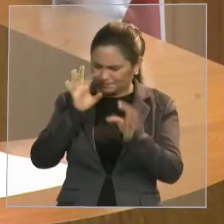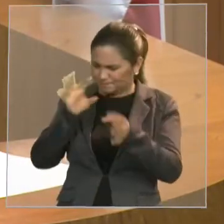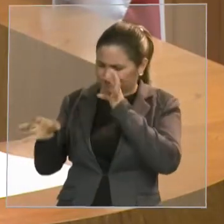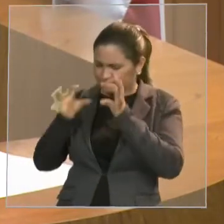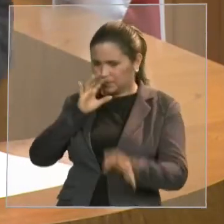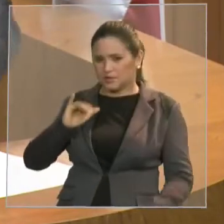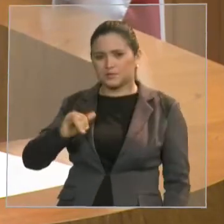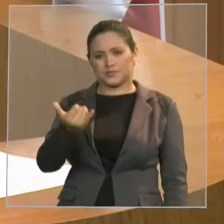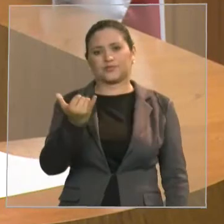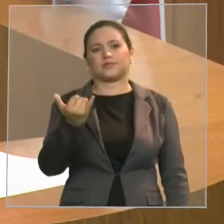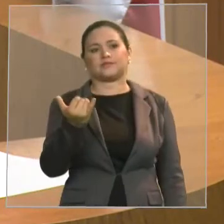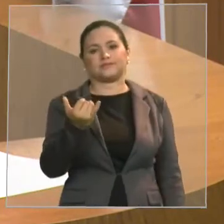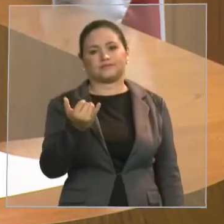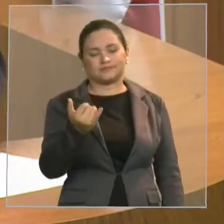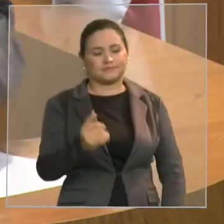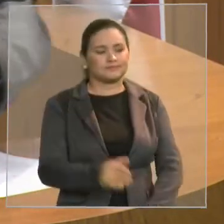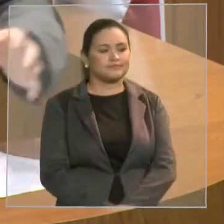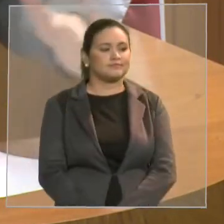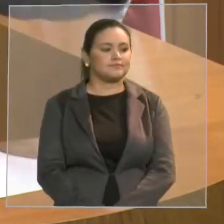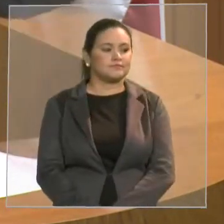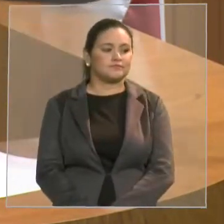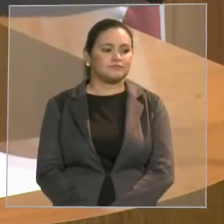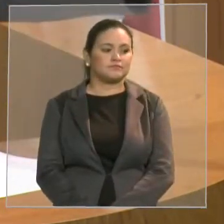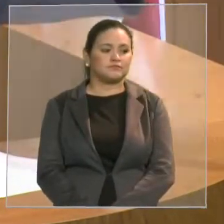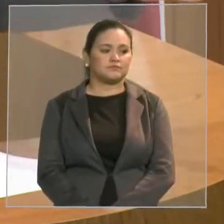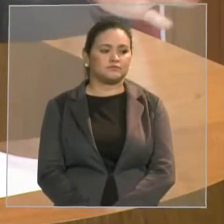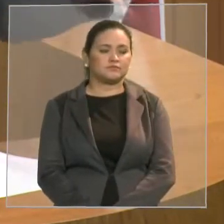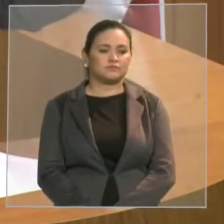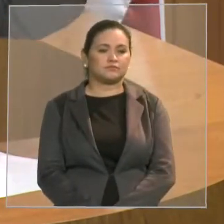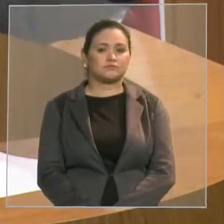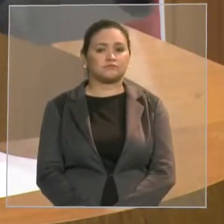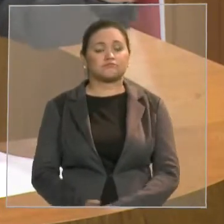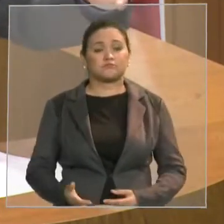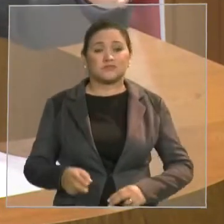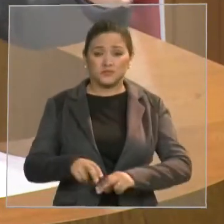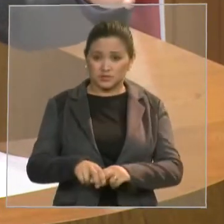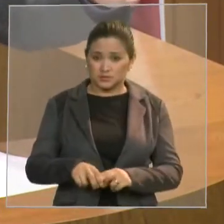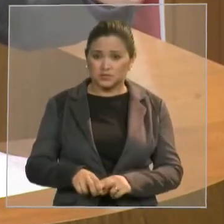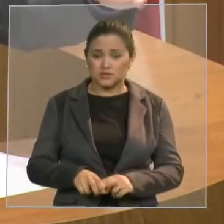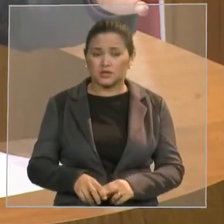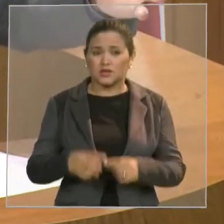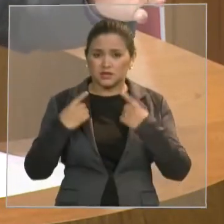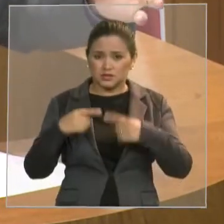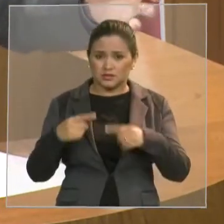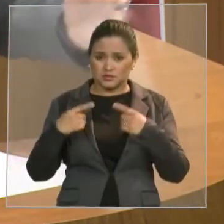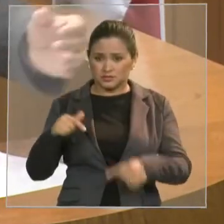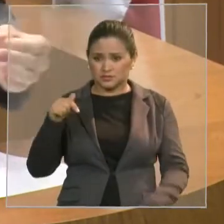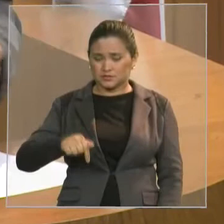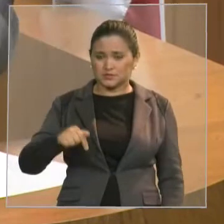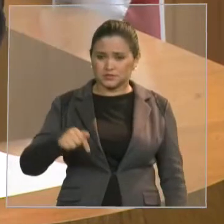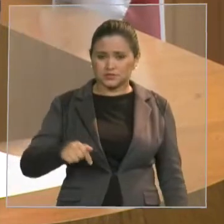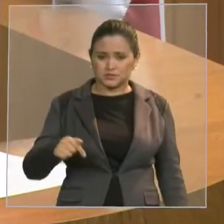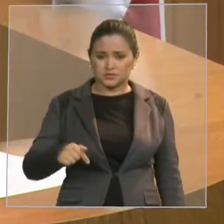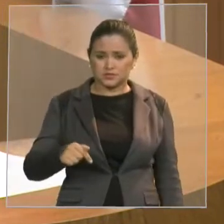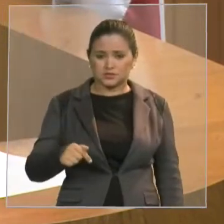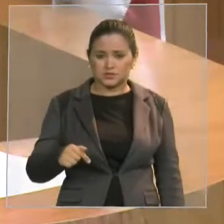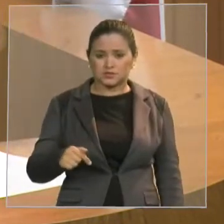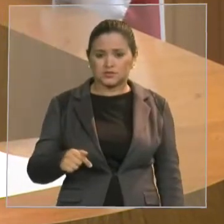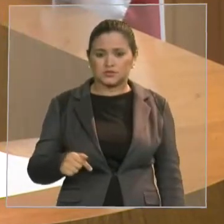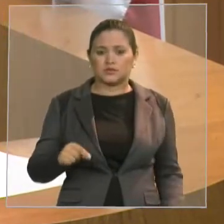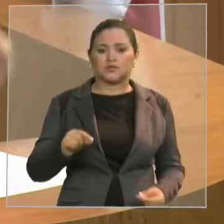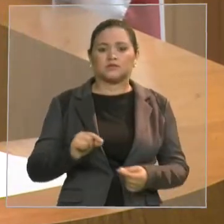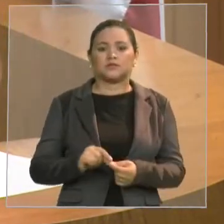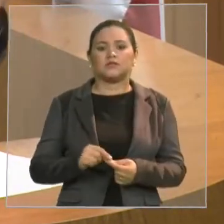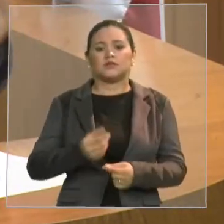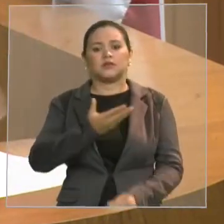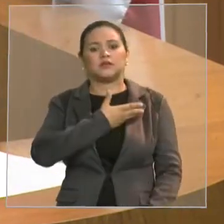Inclusive, por conta dessa situação, da denúncia, da crítica aqui na tribuna, deputado, induziu até a